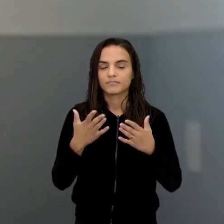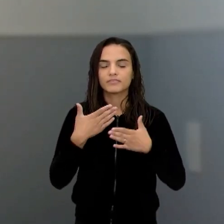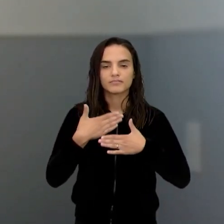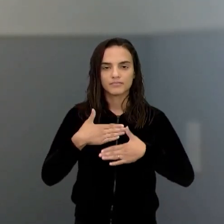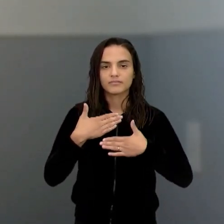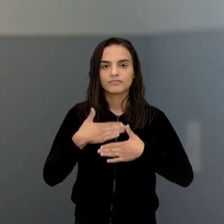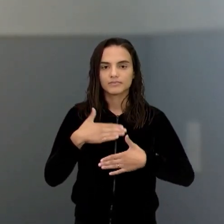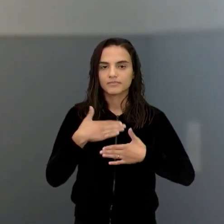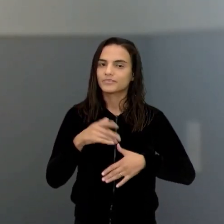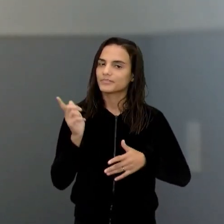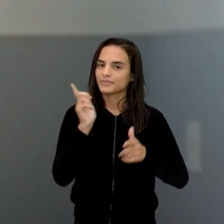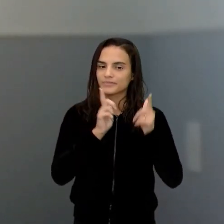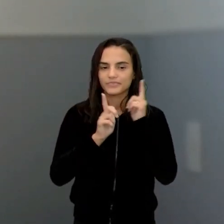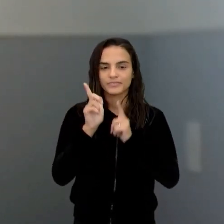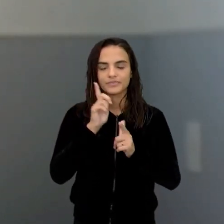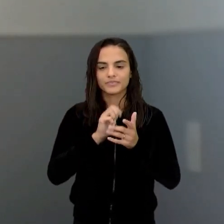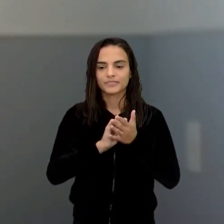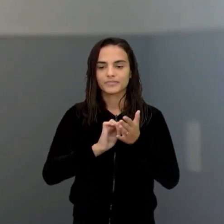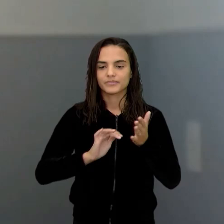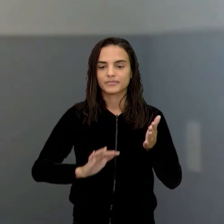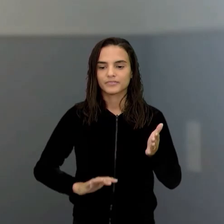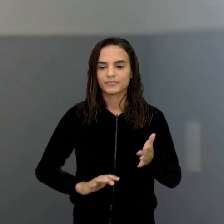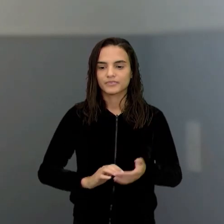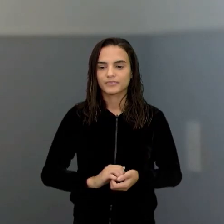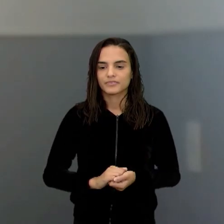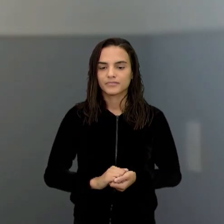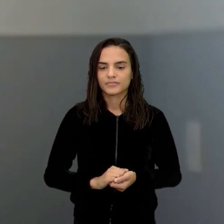conforto para estar desempenhando as minhas atividades.